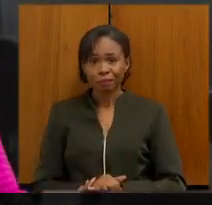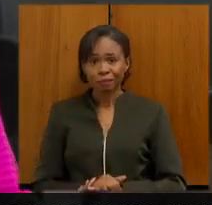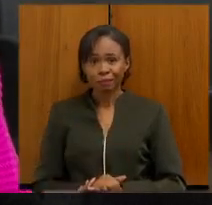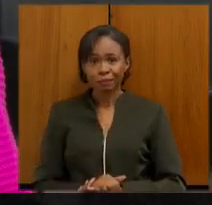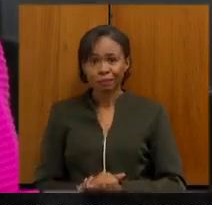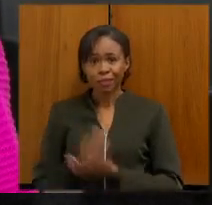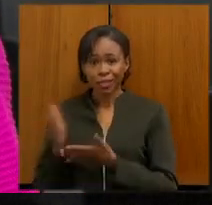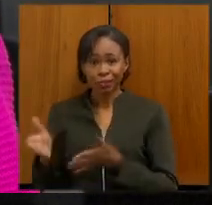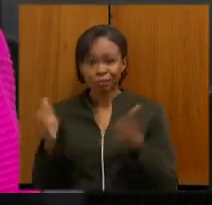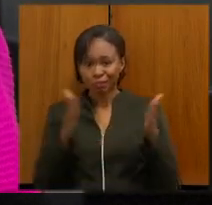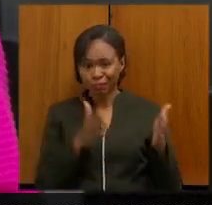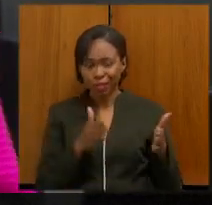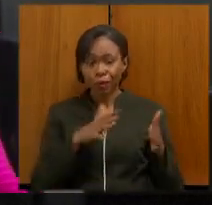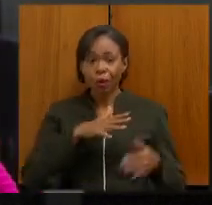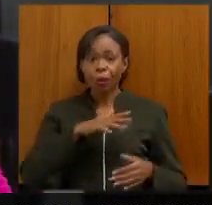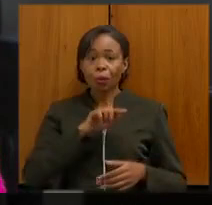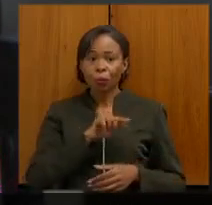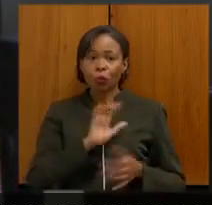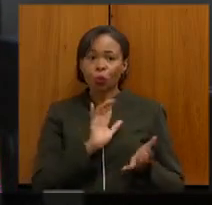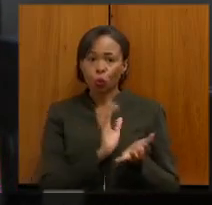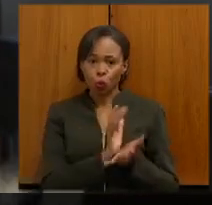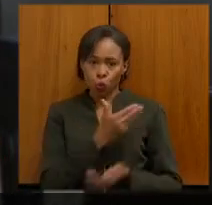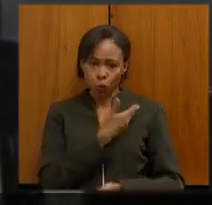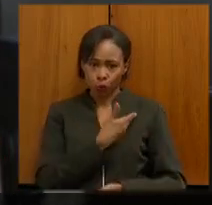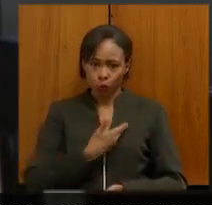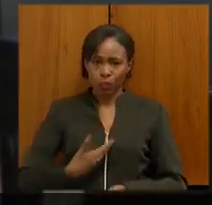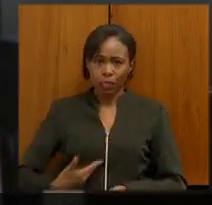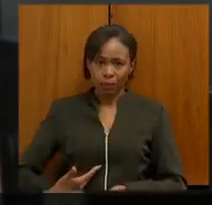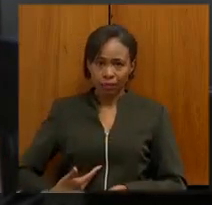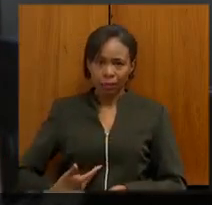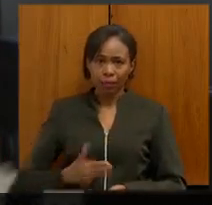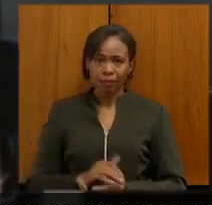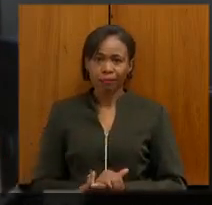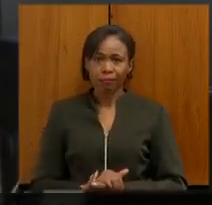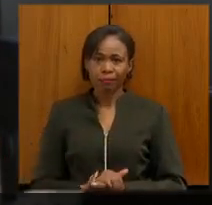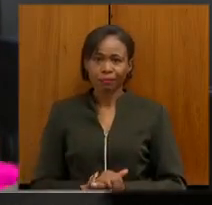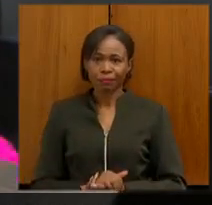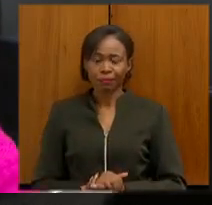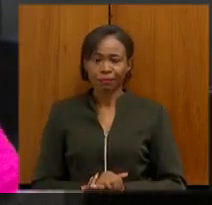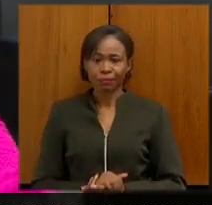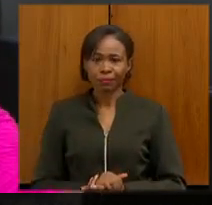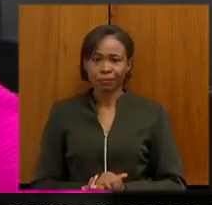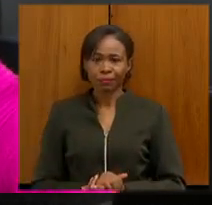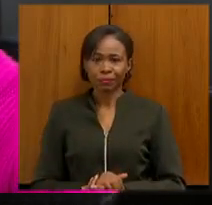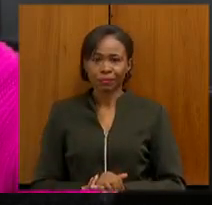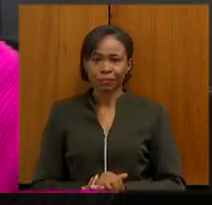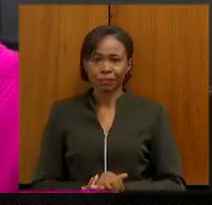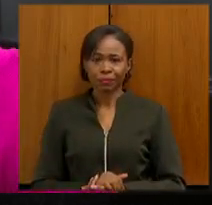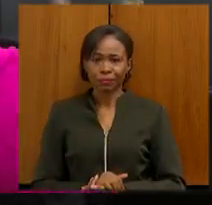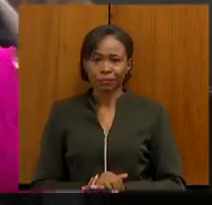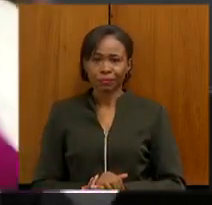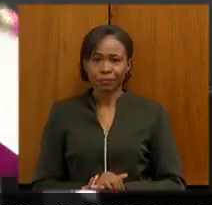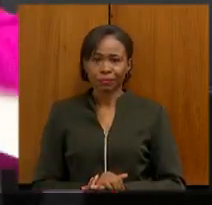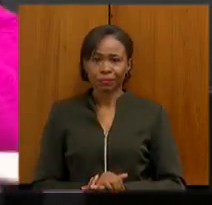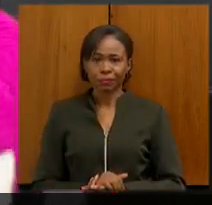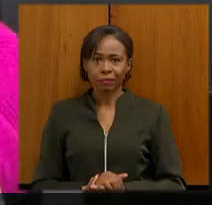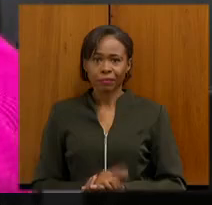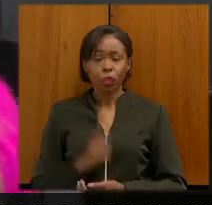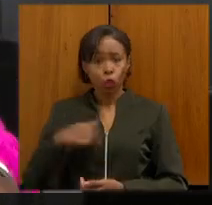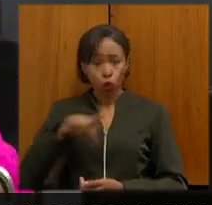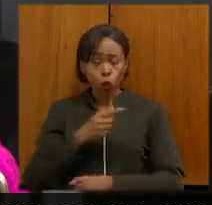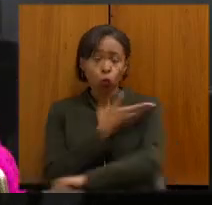passar para o estado geralmente a gente com duas